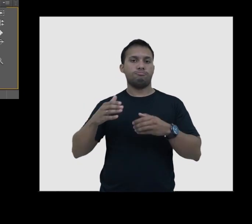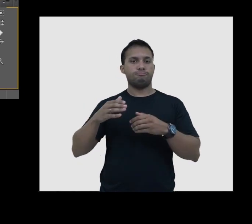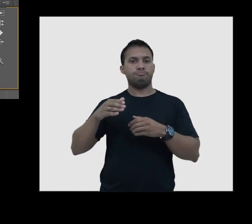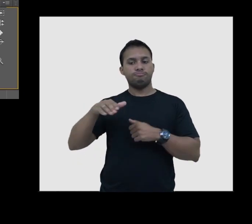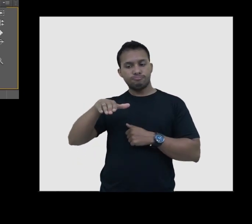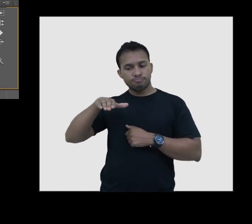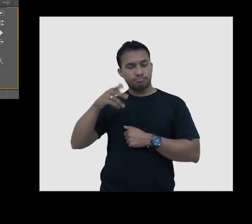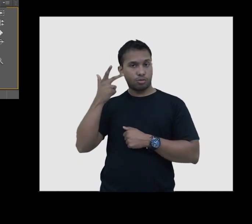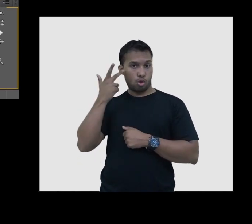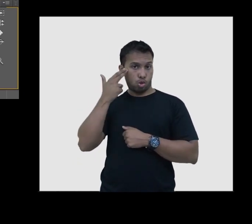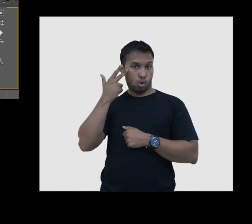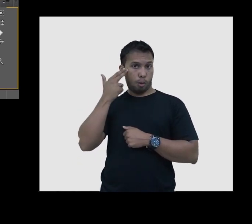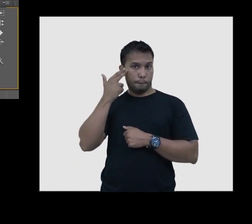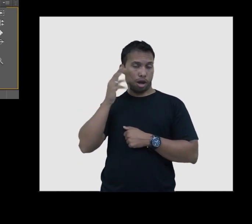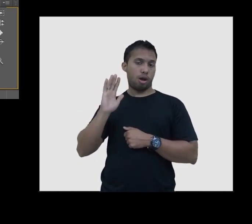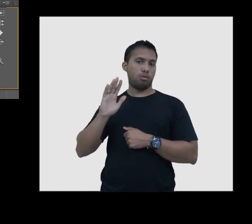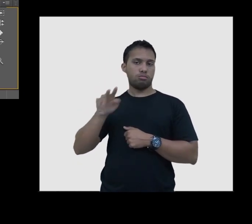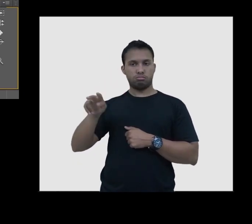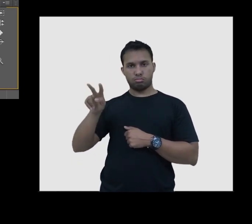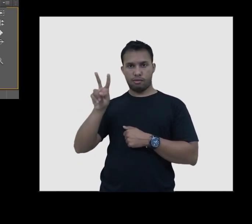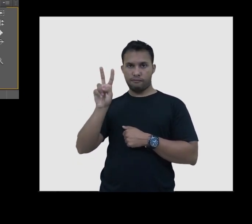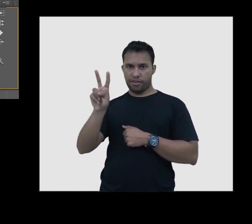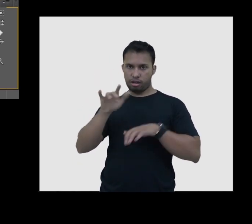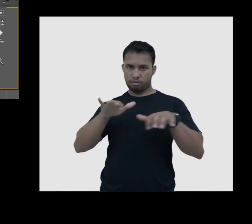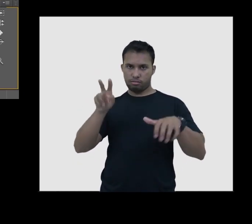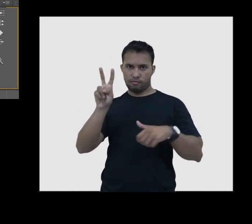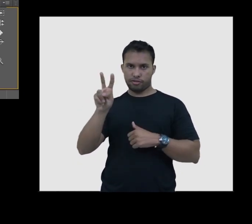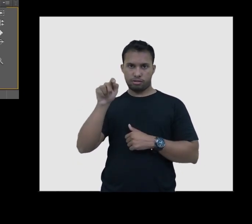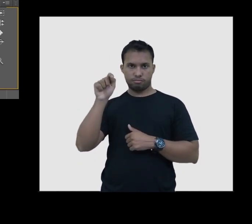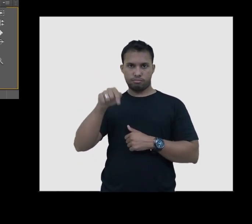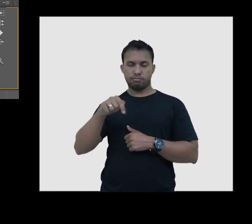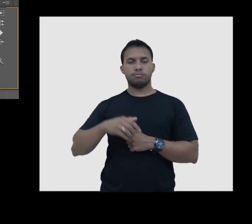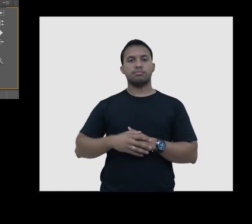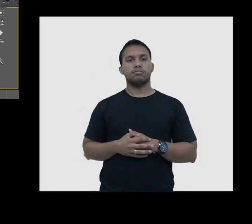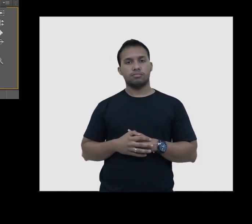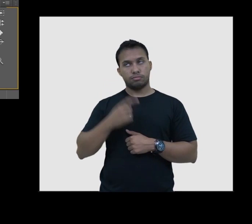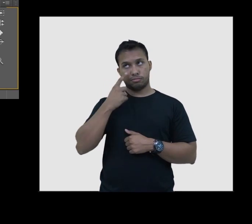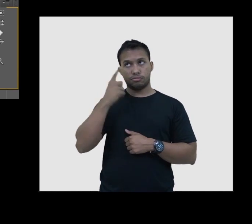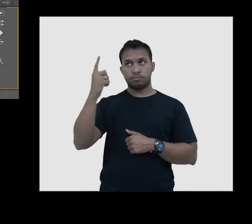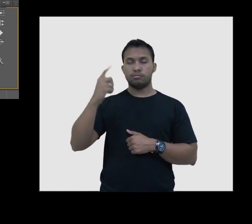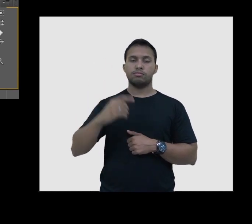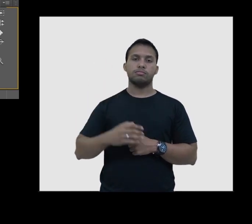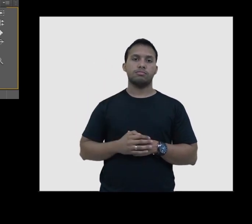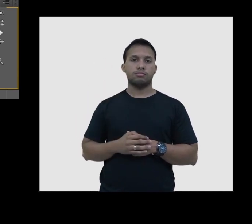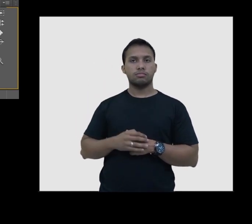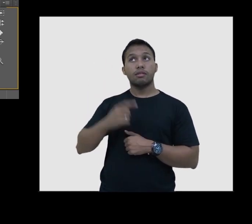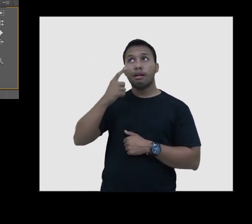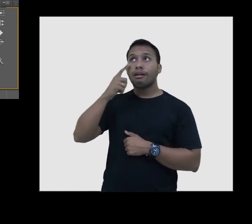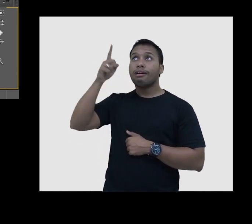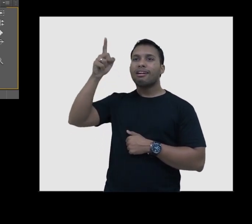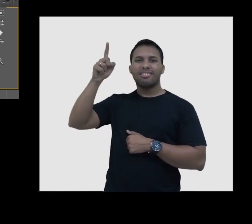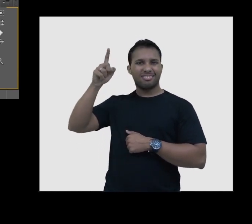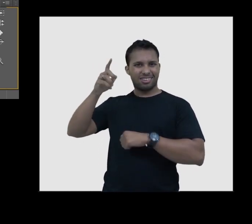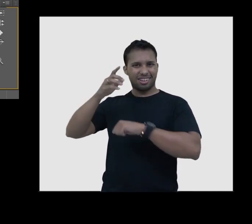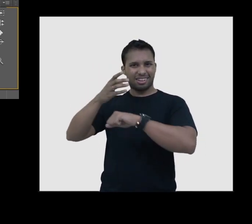seleção novamente. Agora eu vou voltar clicando o V do teclado, para ele voltar para a ferramenta de